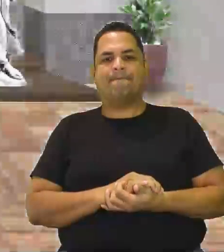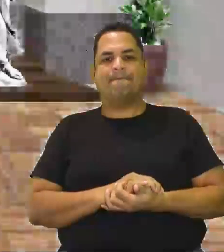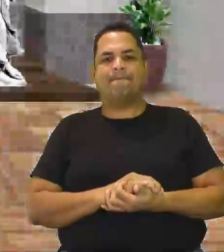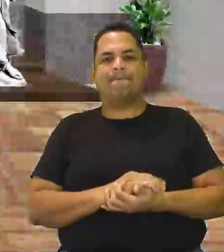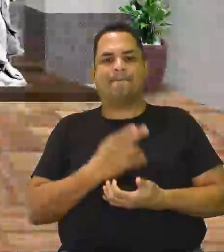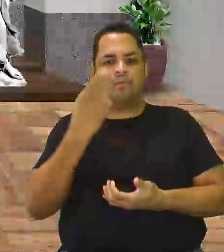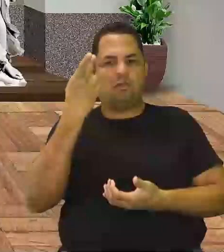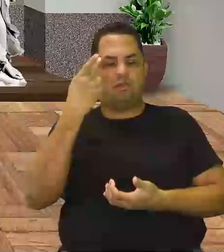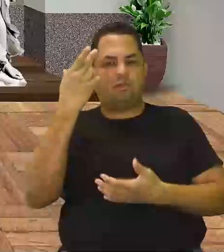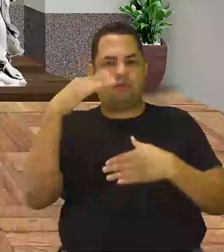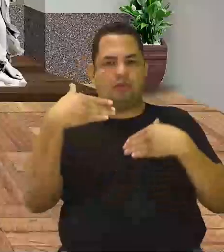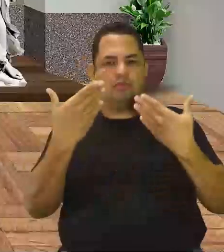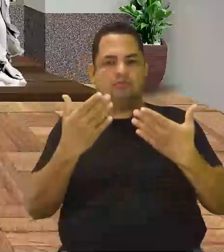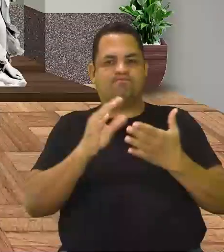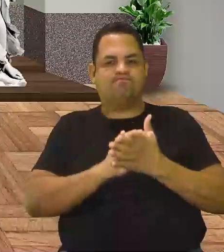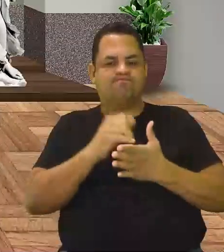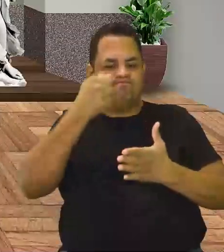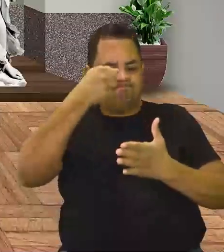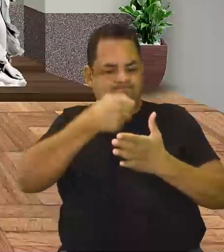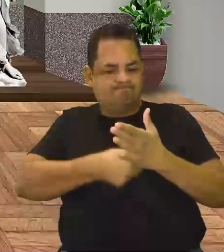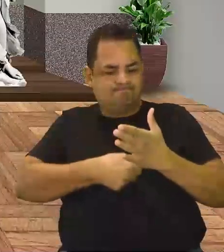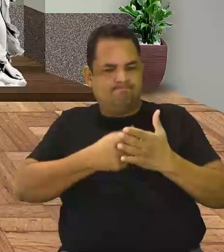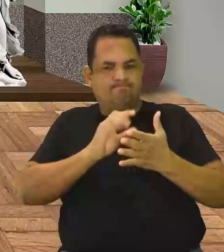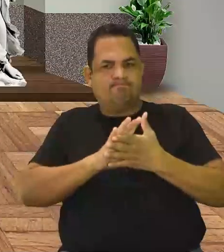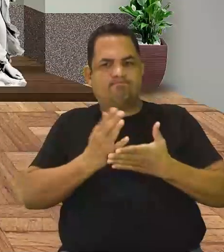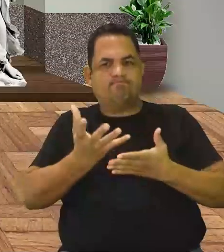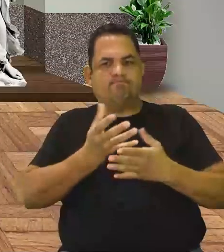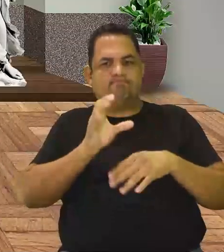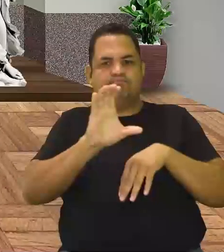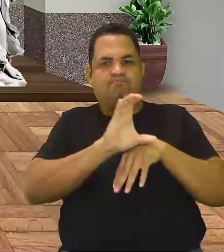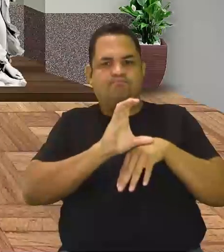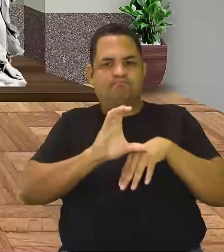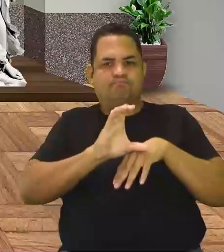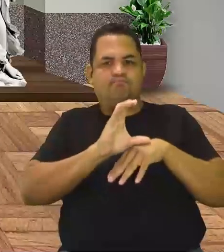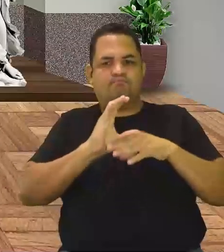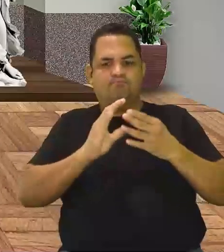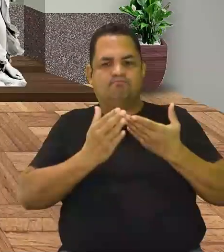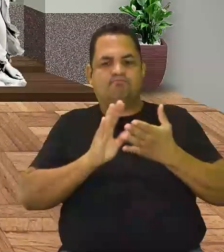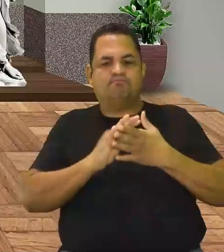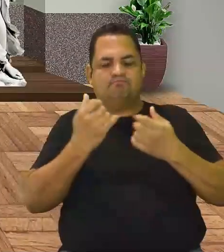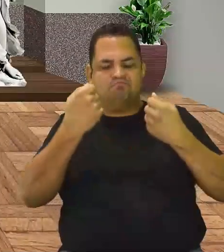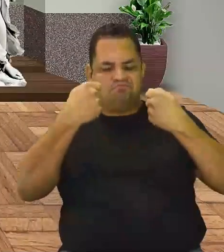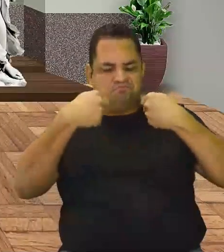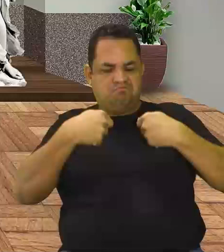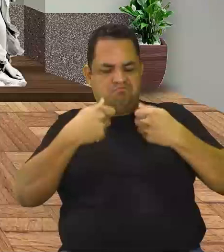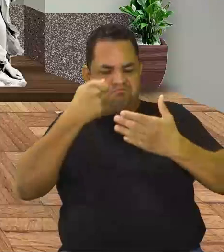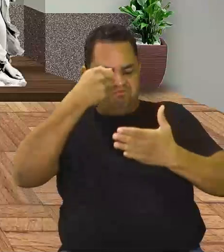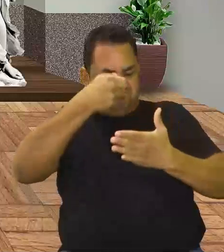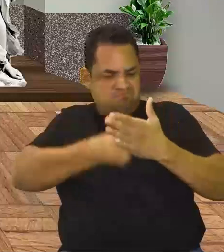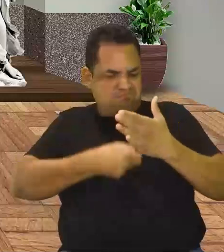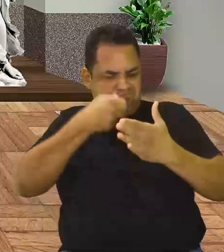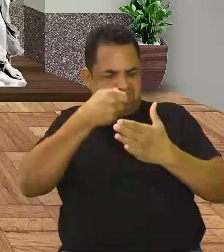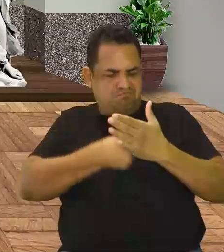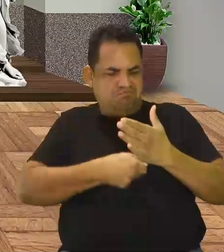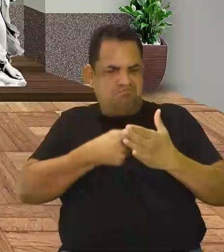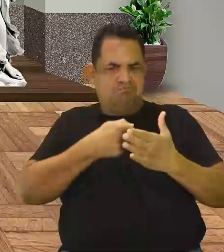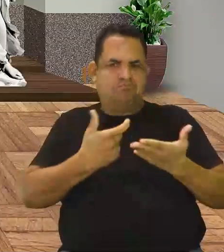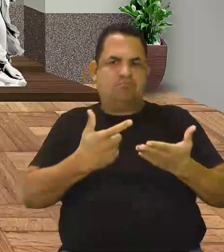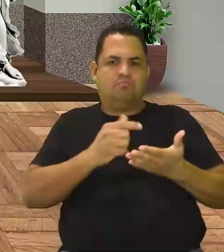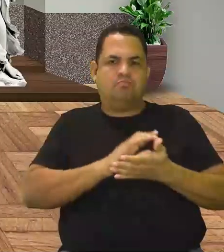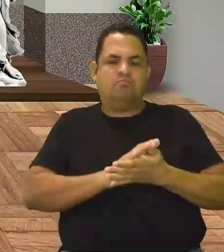Geralmente, quando se defende ou se quer uma Constituição totalitária, uma Constituição que